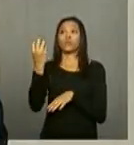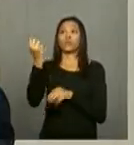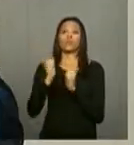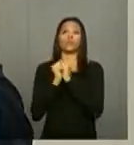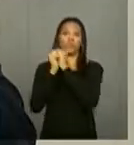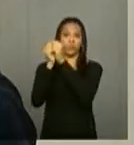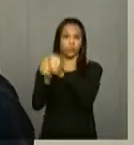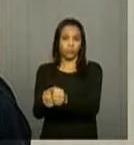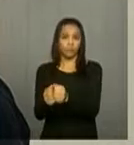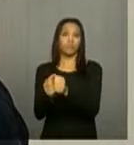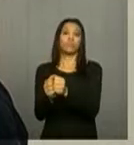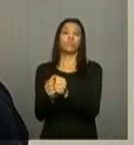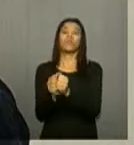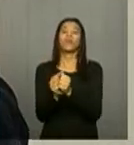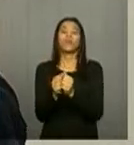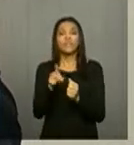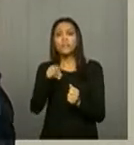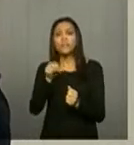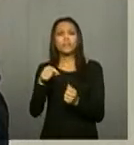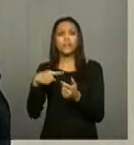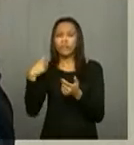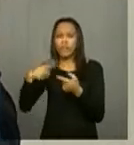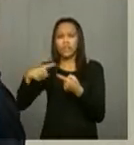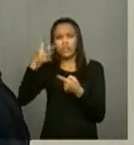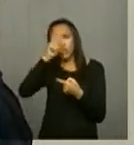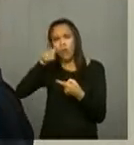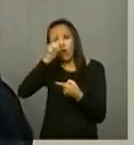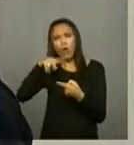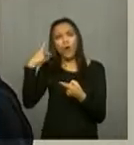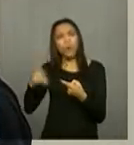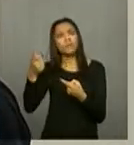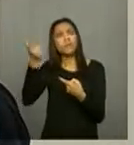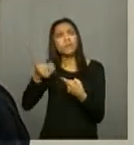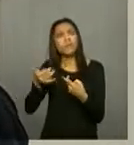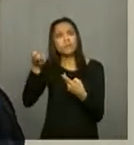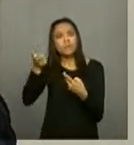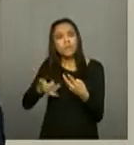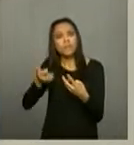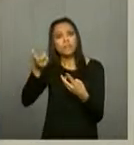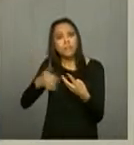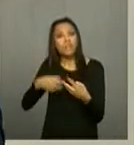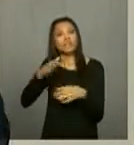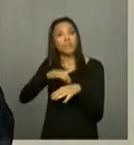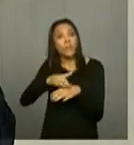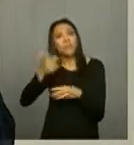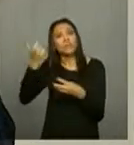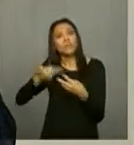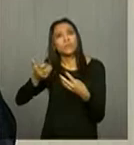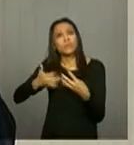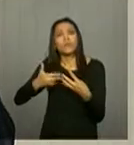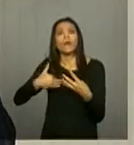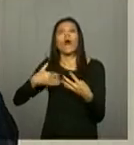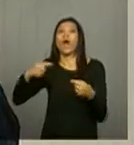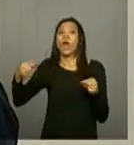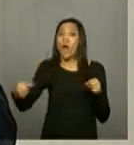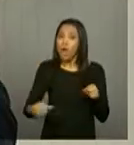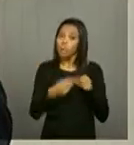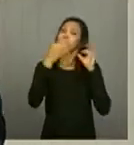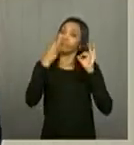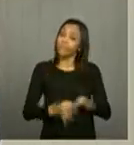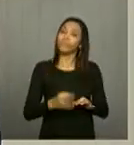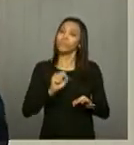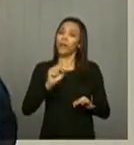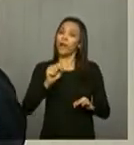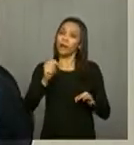que aquelas circunstâncias associadas à sua história clínica e de doença são compatíveis com a morte infarto